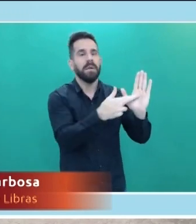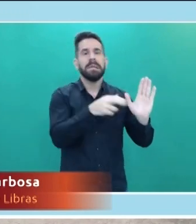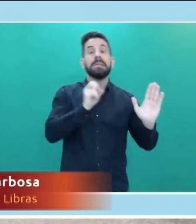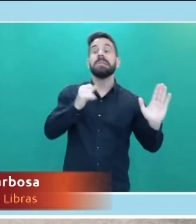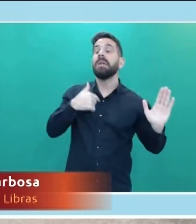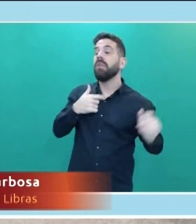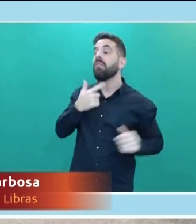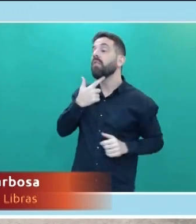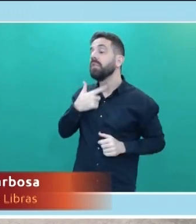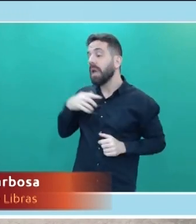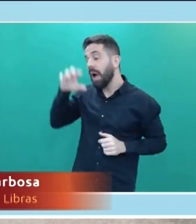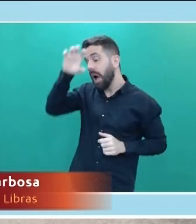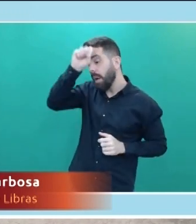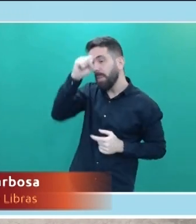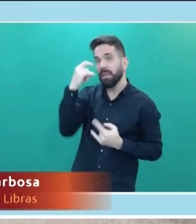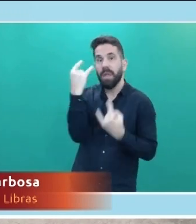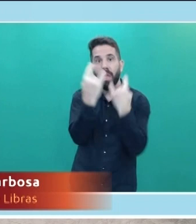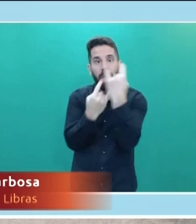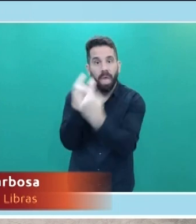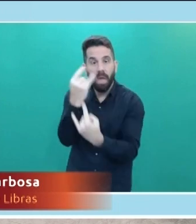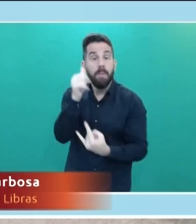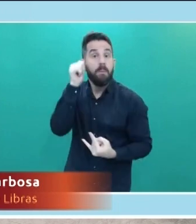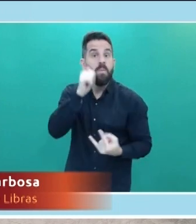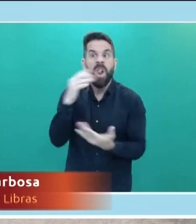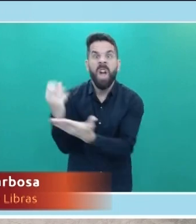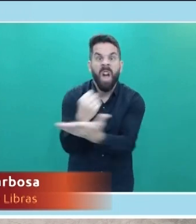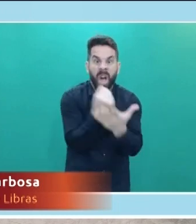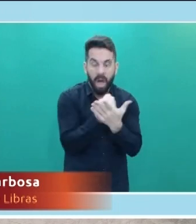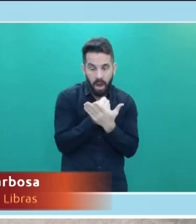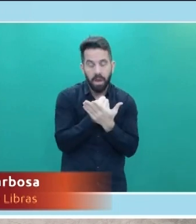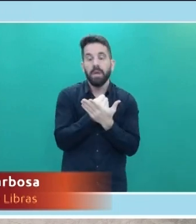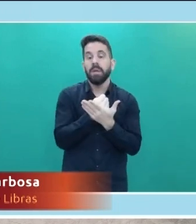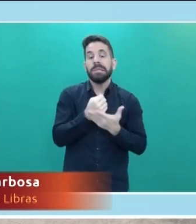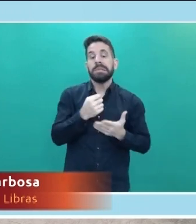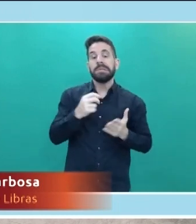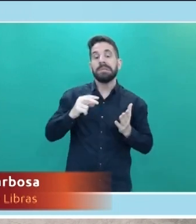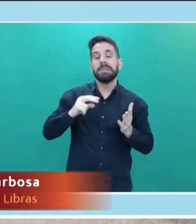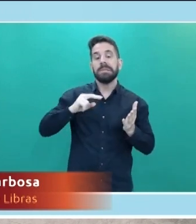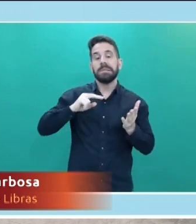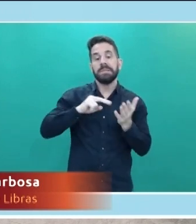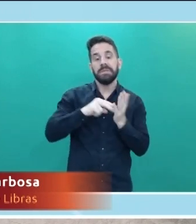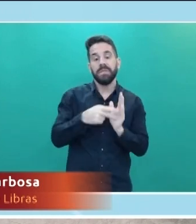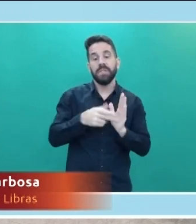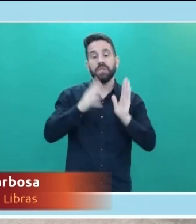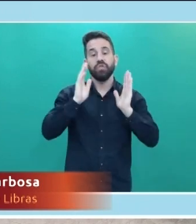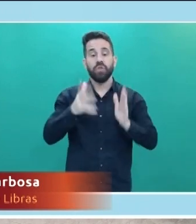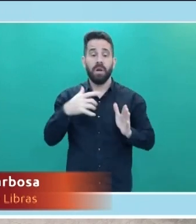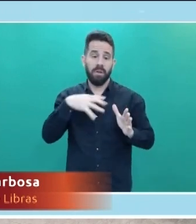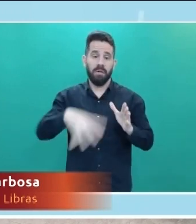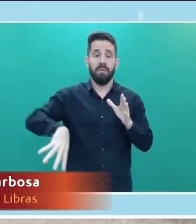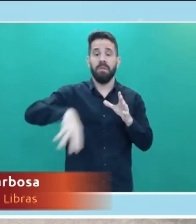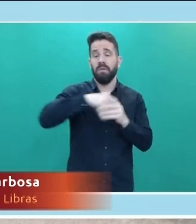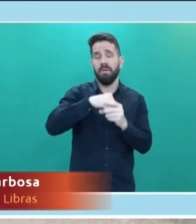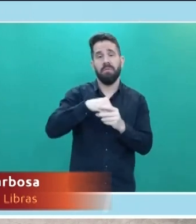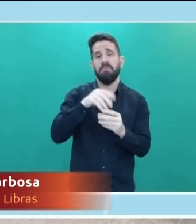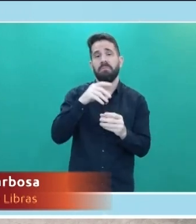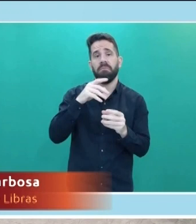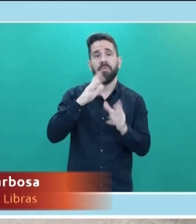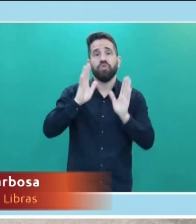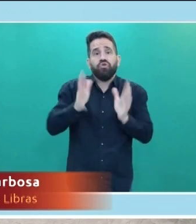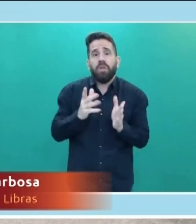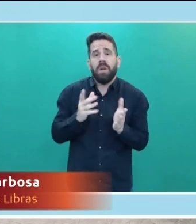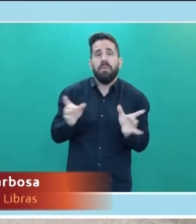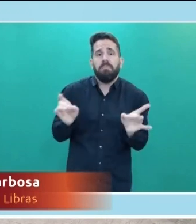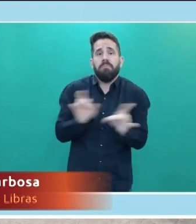já entregou, digamos, o jogo, né, para o sistema que, segundo o sistema de crença deles, né, o sistema